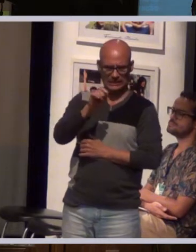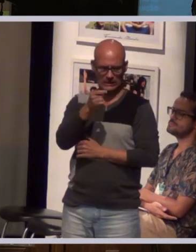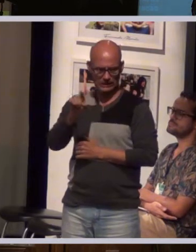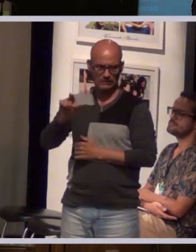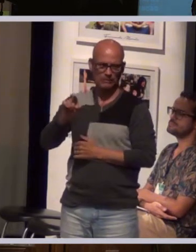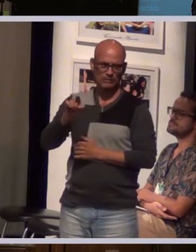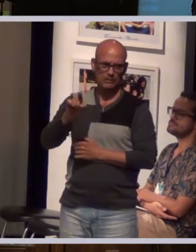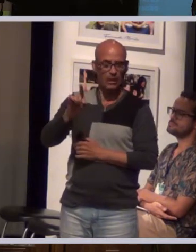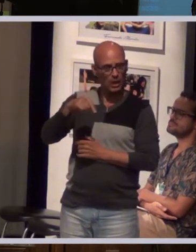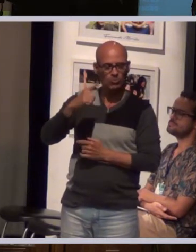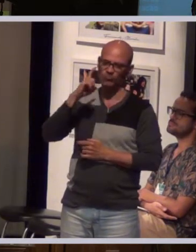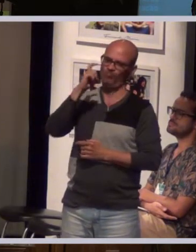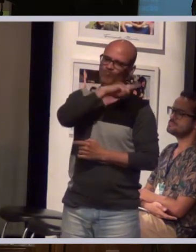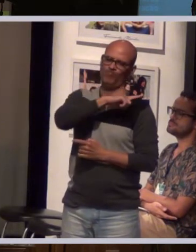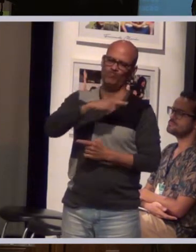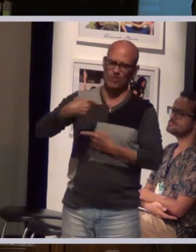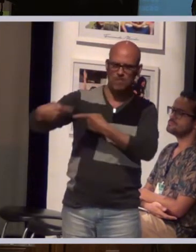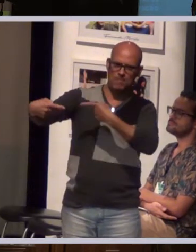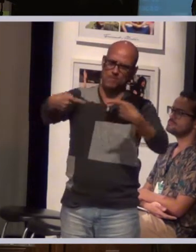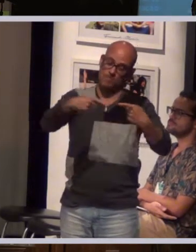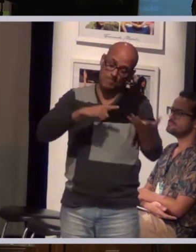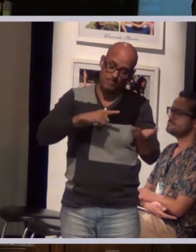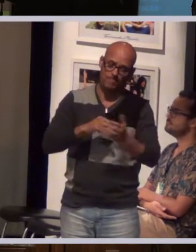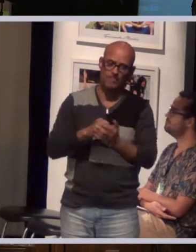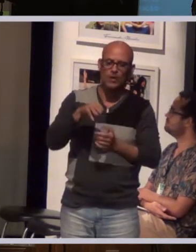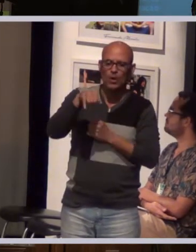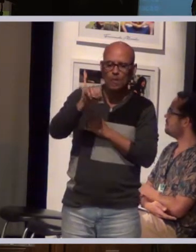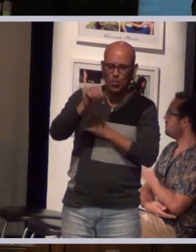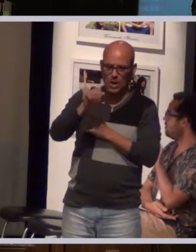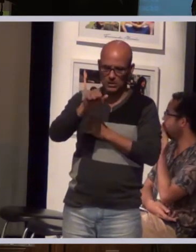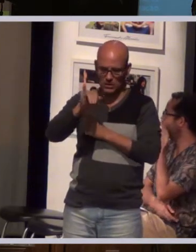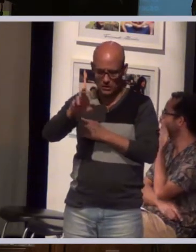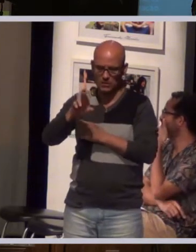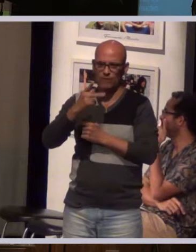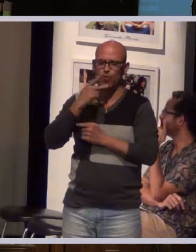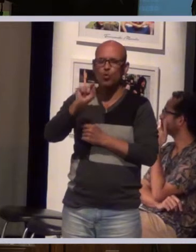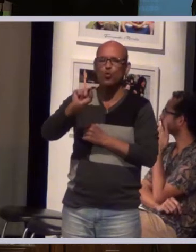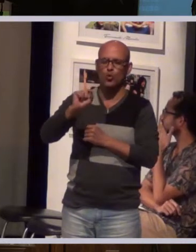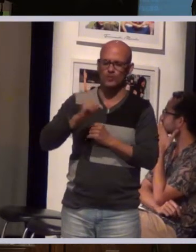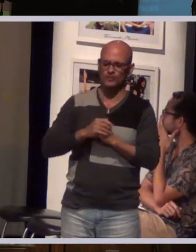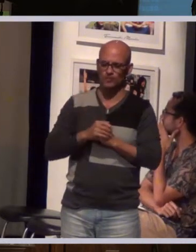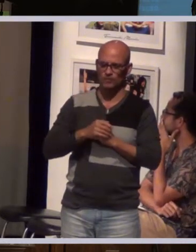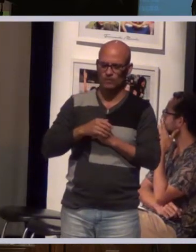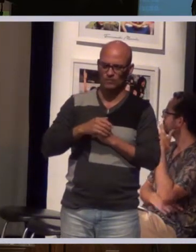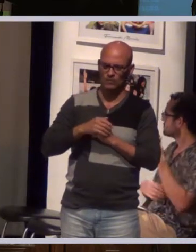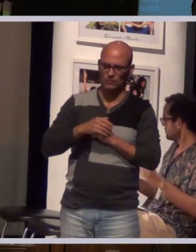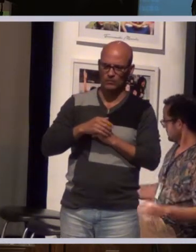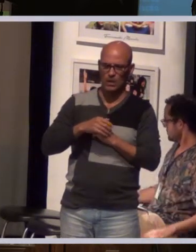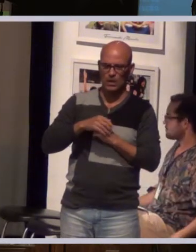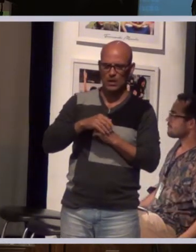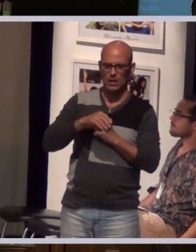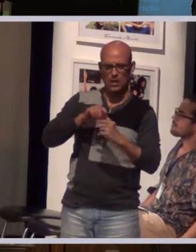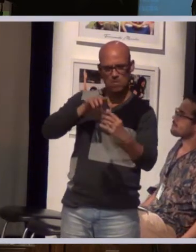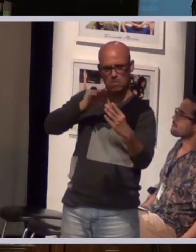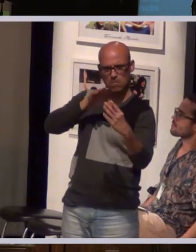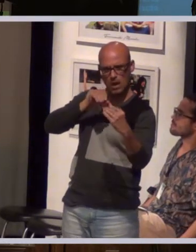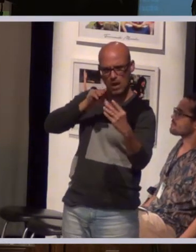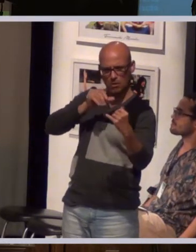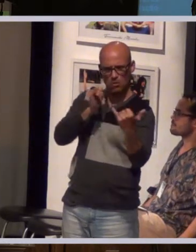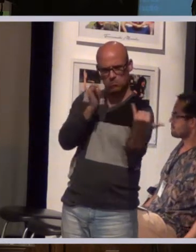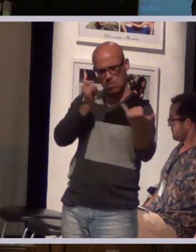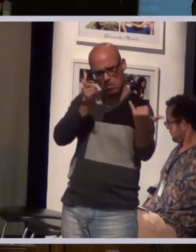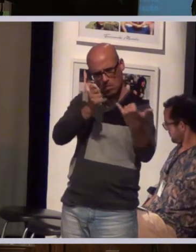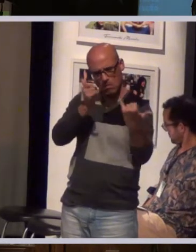contínuo. Segundo Moacir Gadotti, o diálogo é a principal prática da educação em